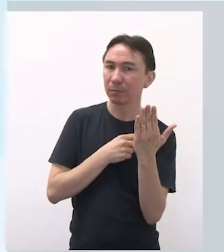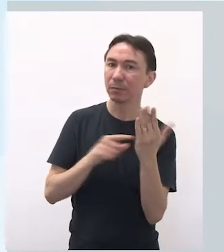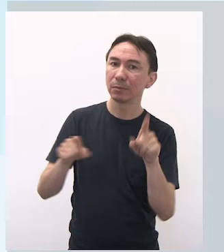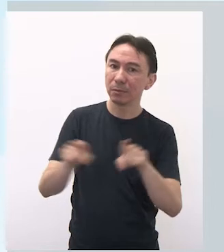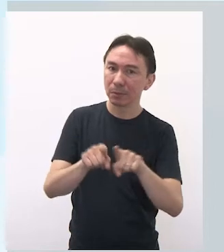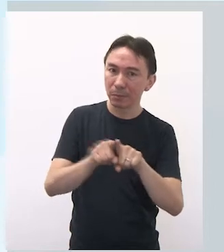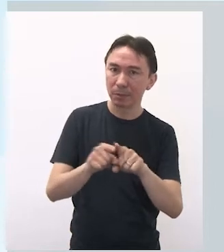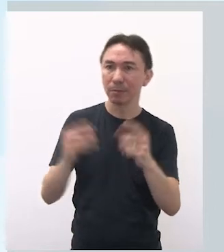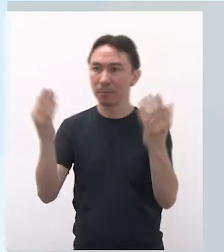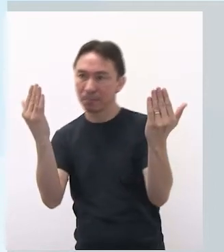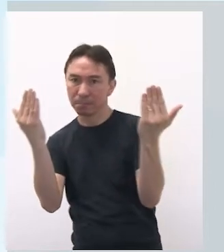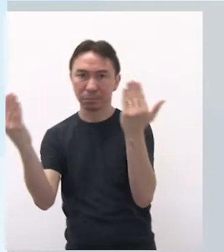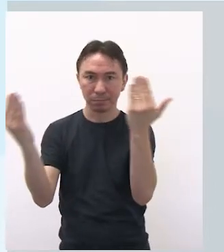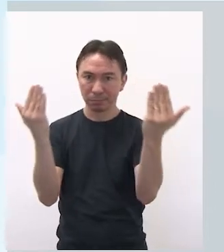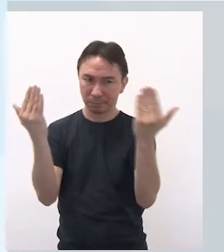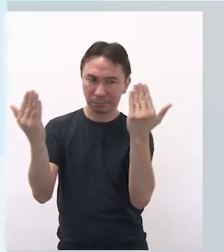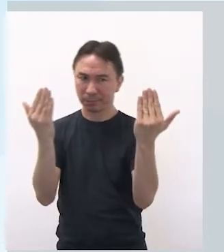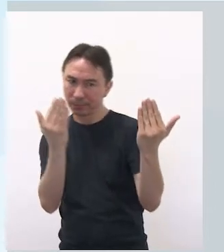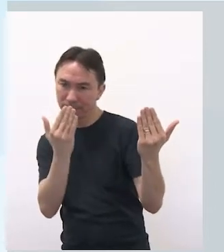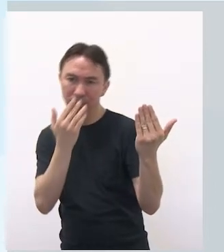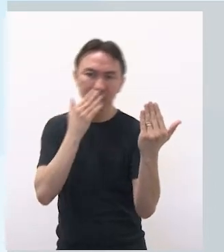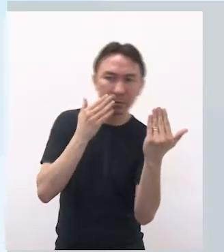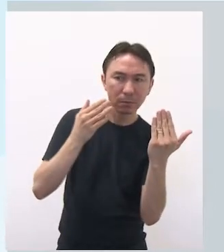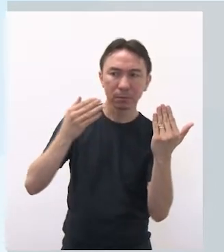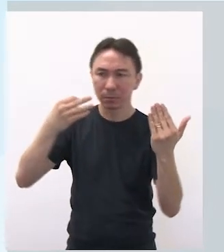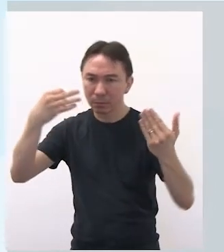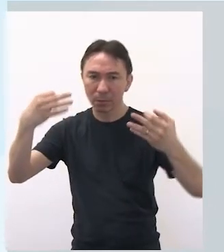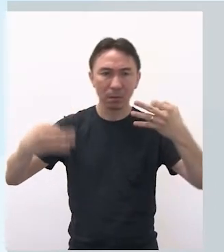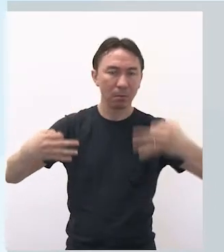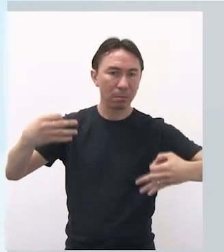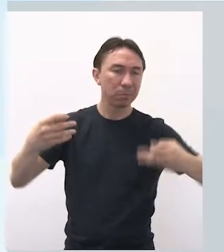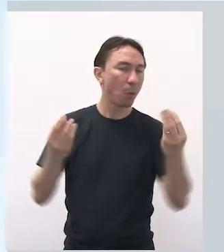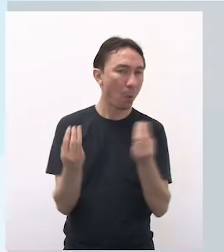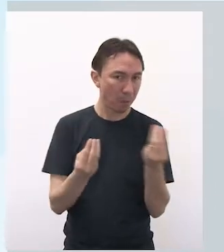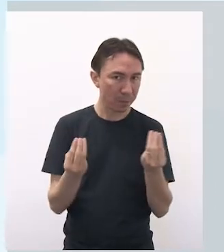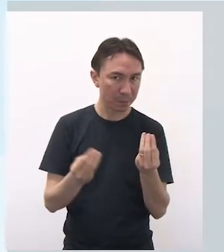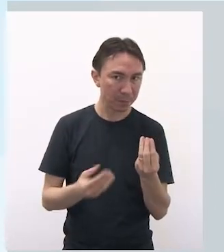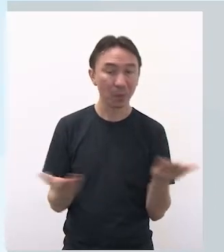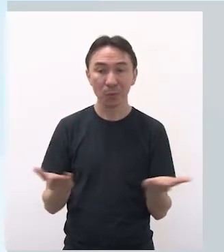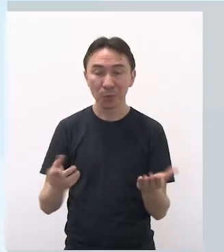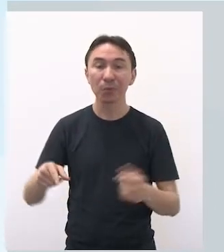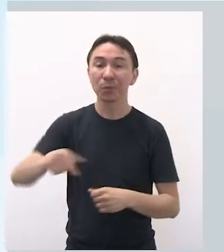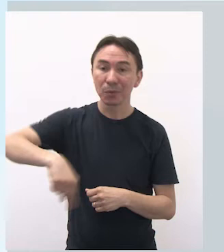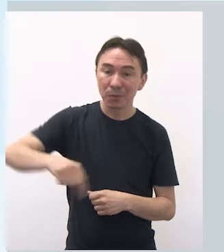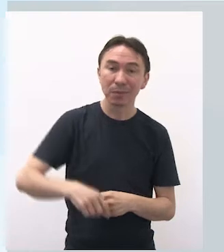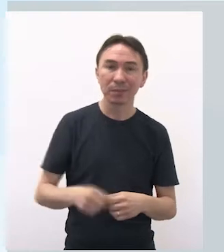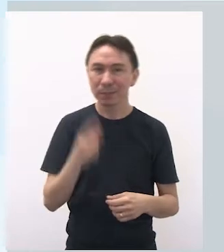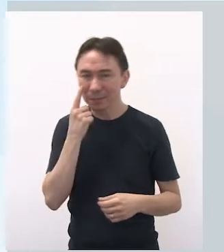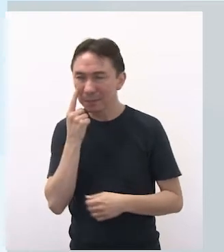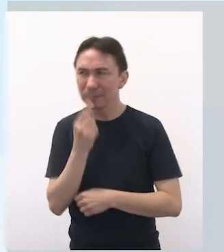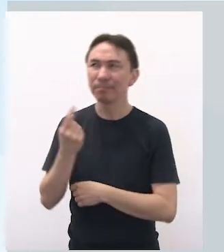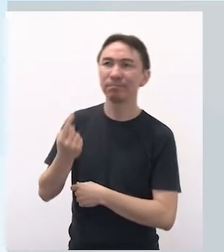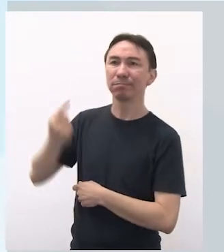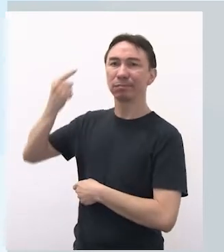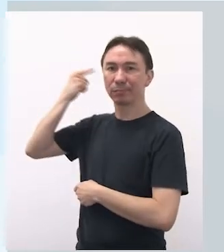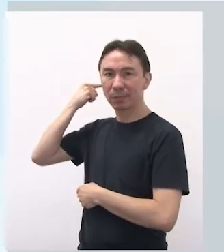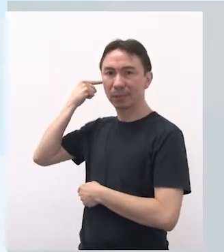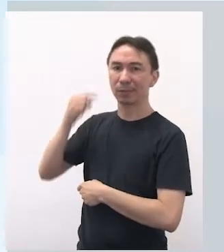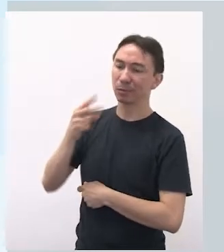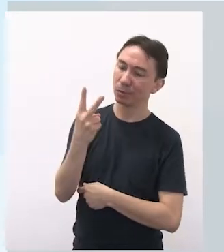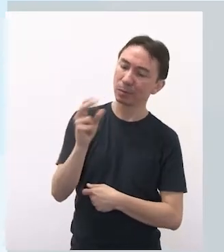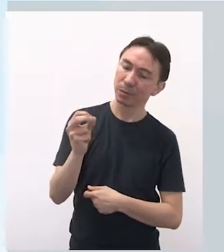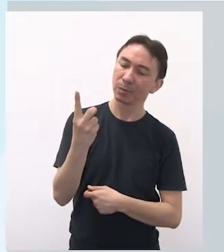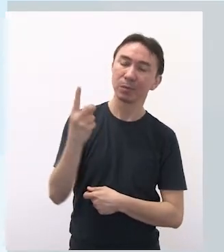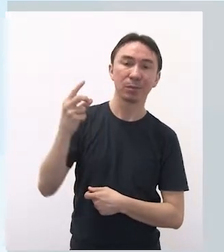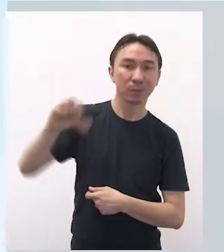que nós estamos aqui para olhar para o resultado do SAEB 2019 e pensar nas nossas ações